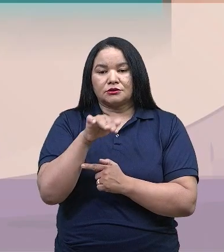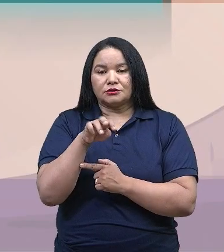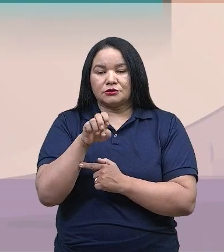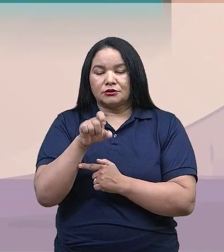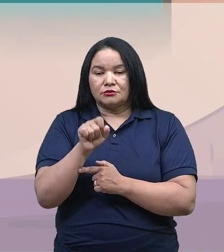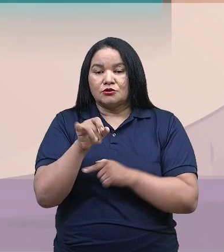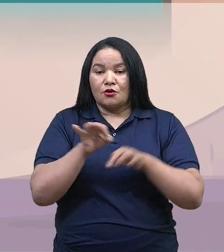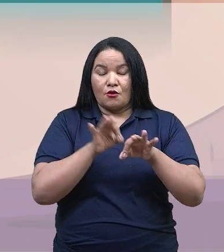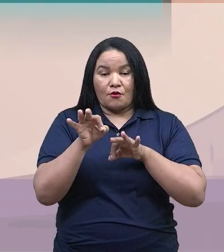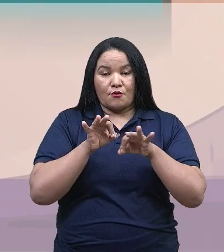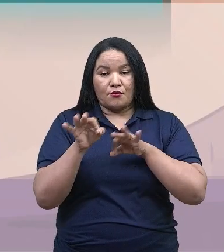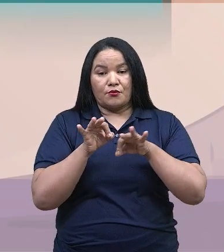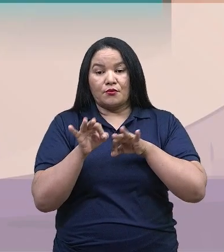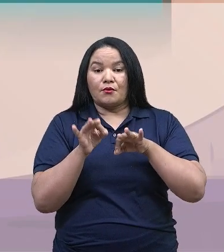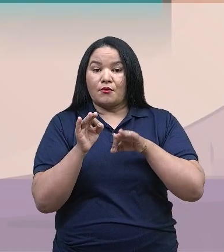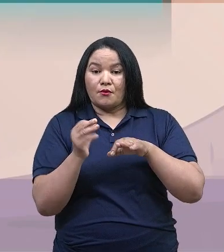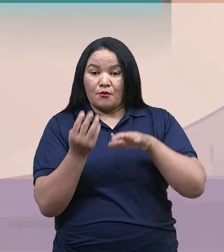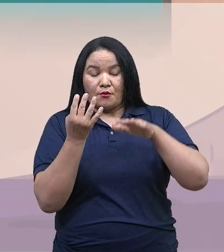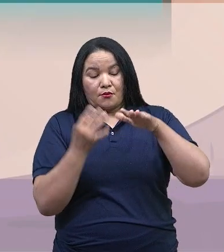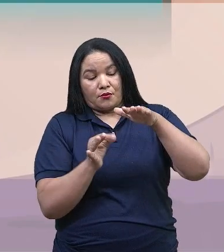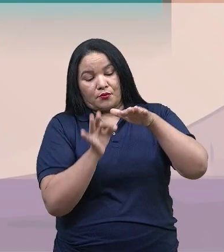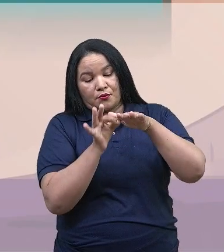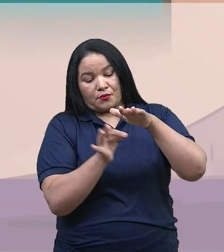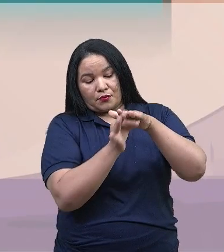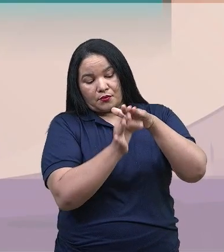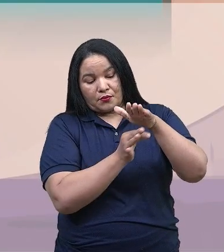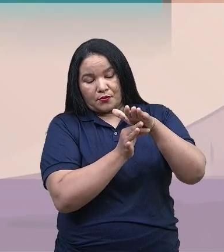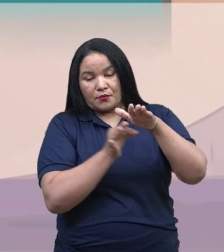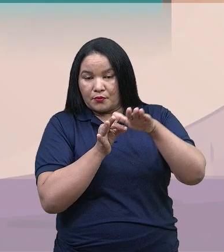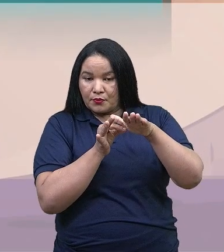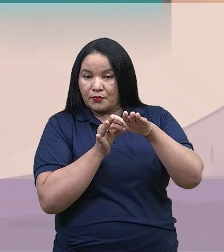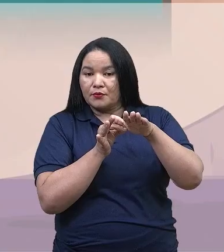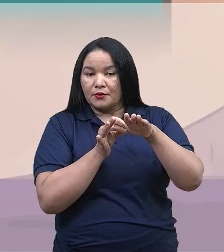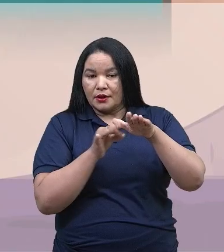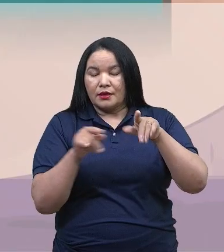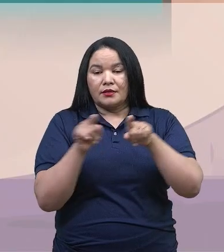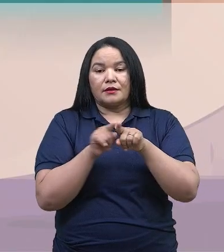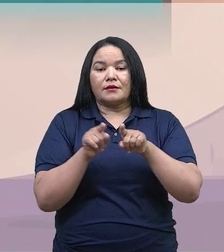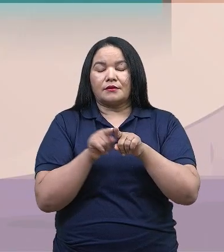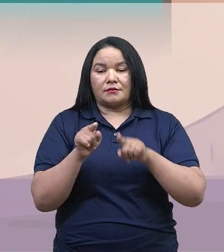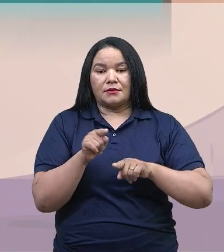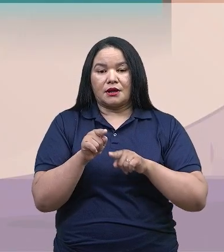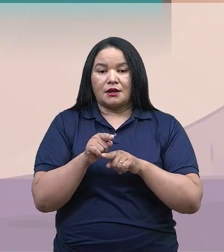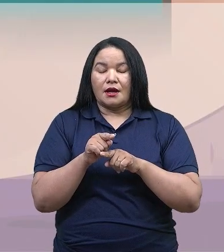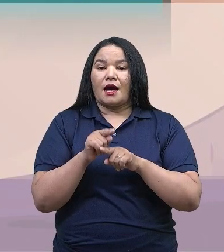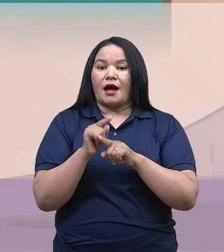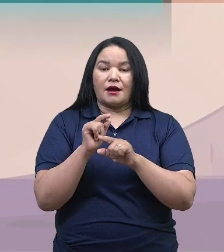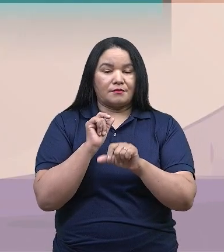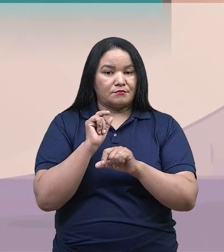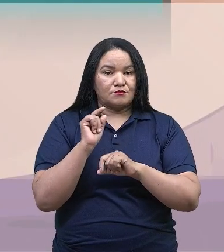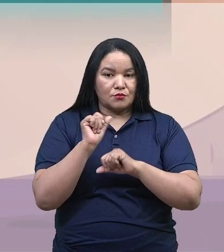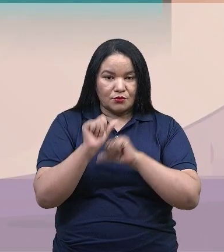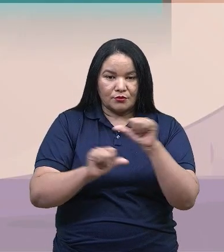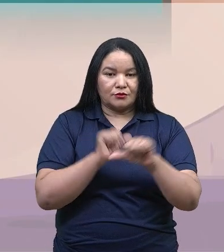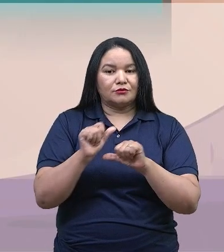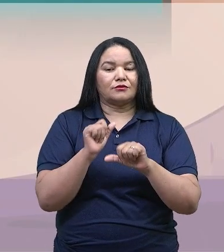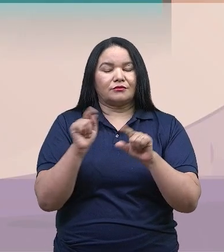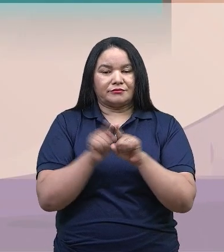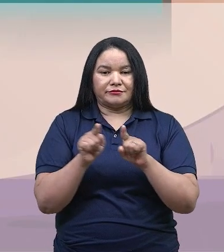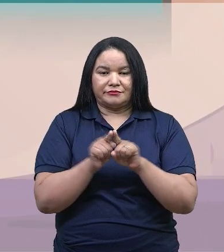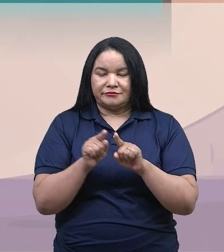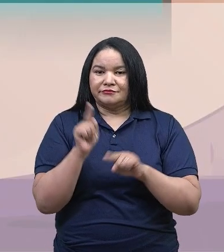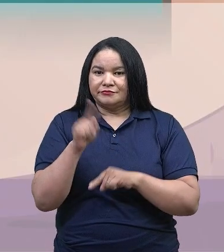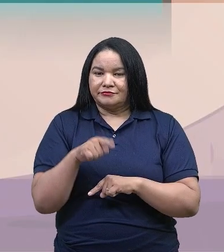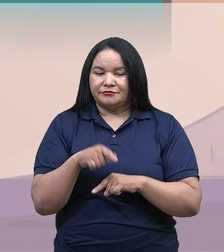patins de 4 rodas, ou seja, 2 pares de eixo, né? E aí foi um salto ali na evolução